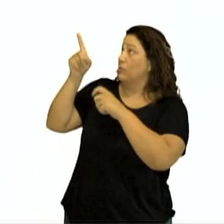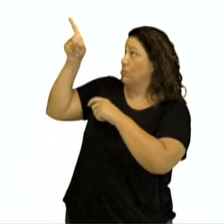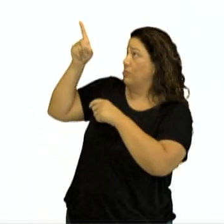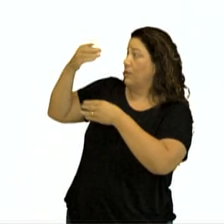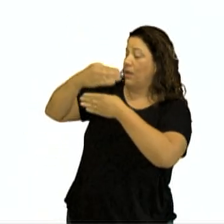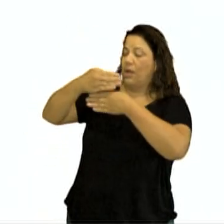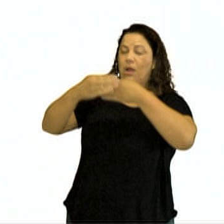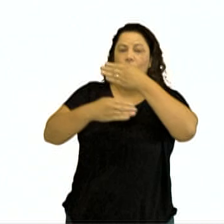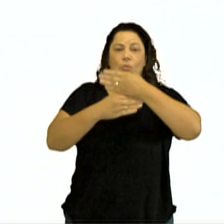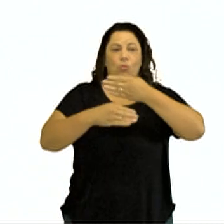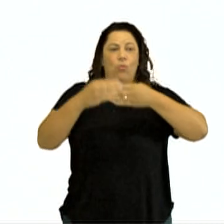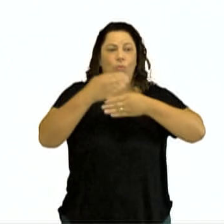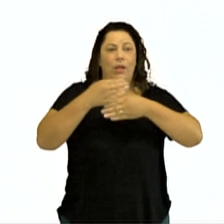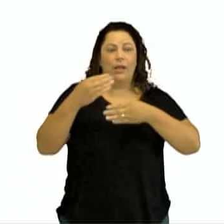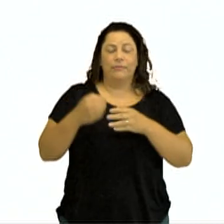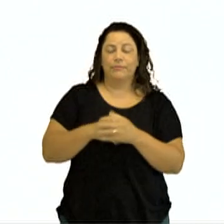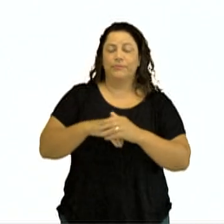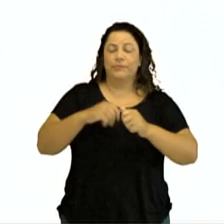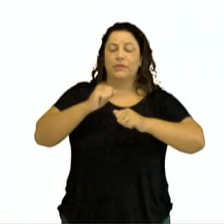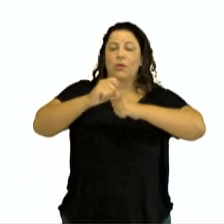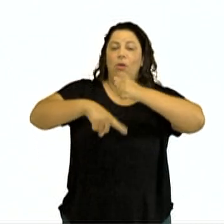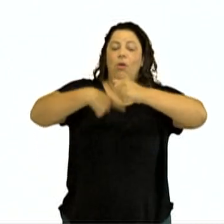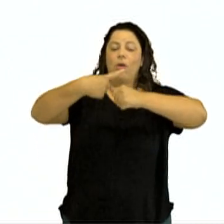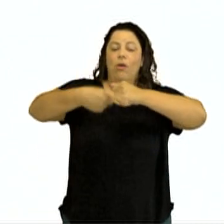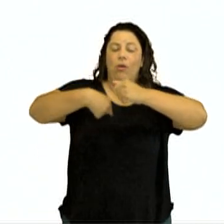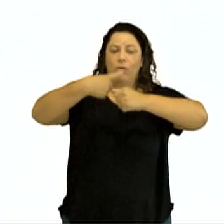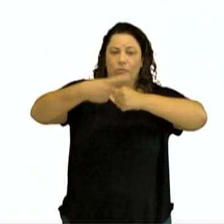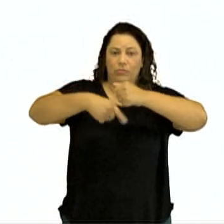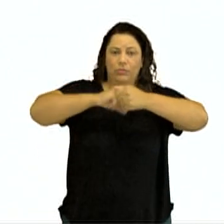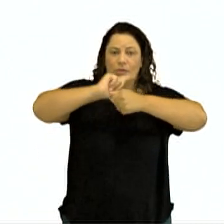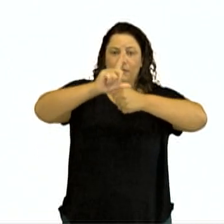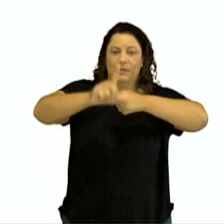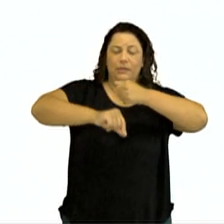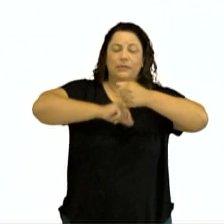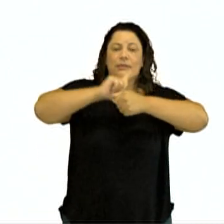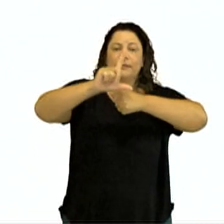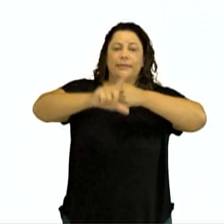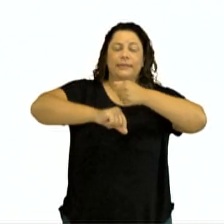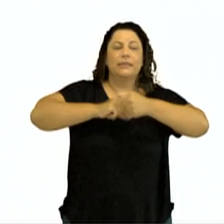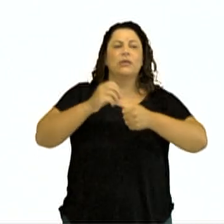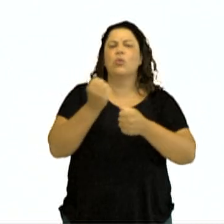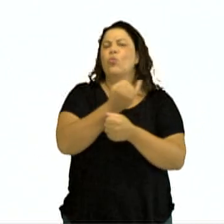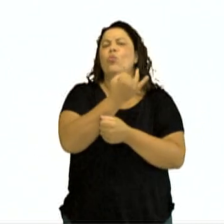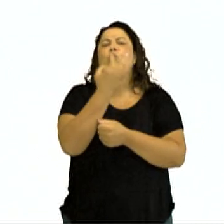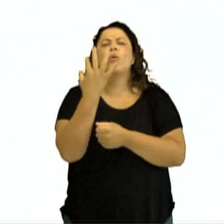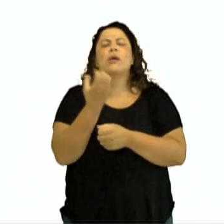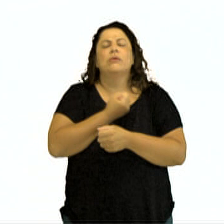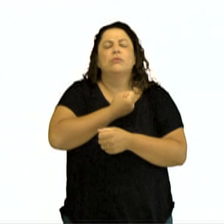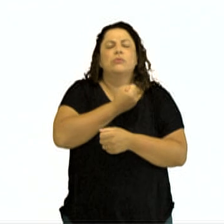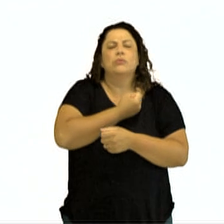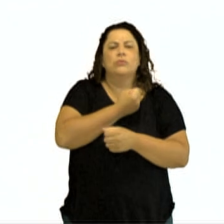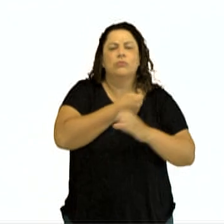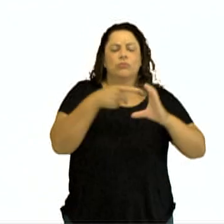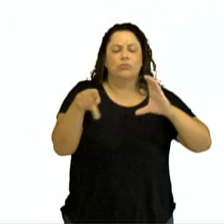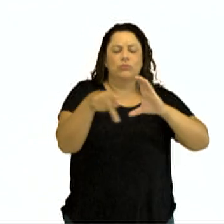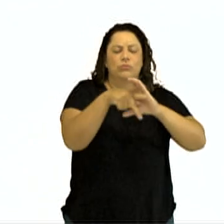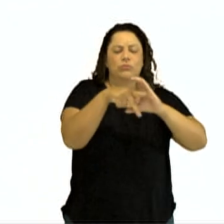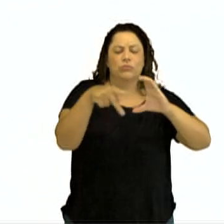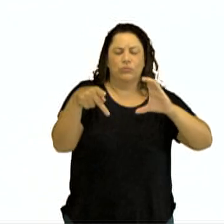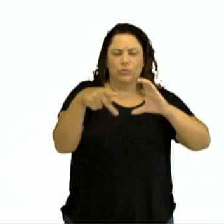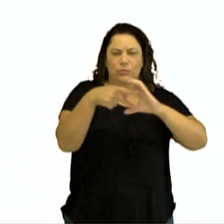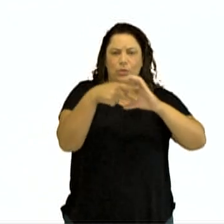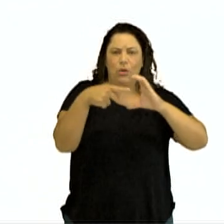desenhado? Olha, o átomo desenhado tem o núcleo e tem a eletrosfera. Eu quero saber qual é o número de prótons, qual é o número